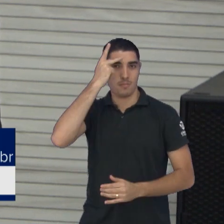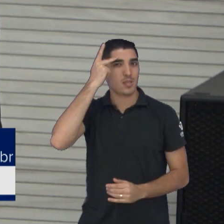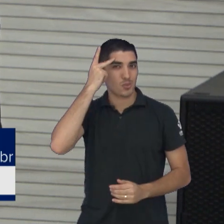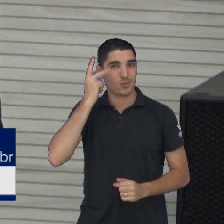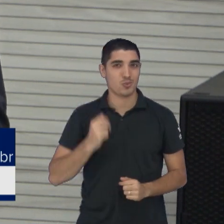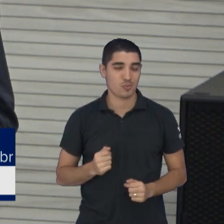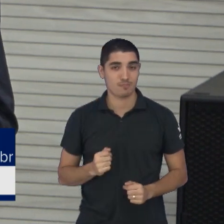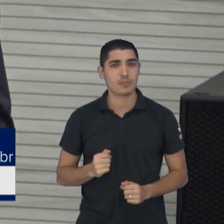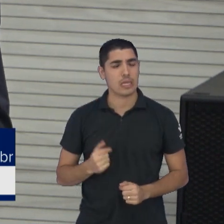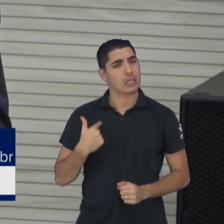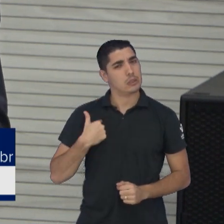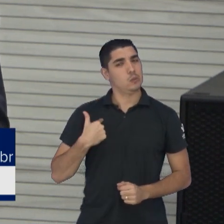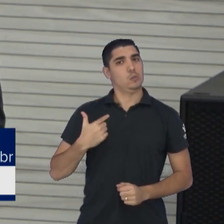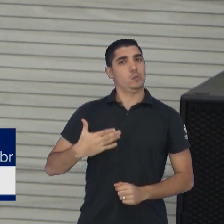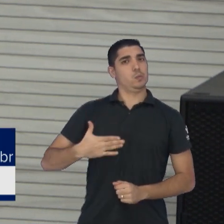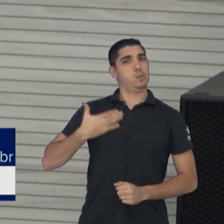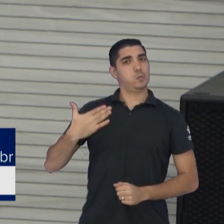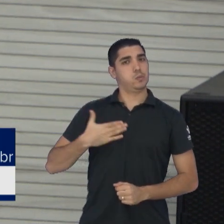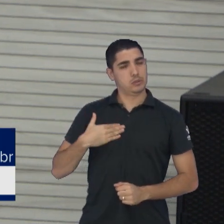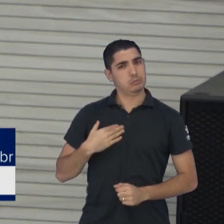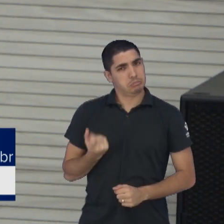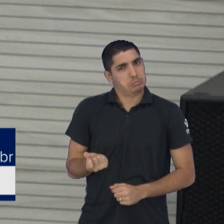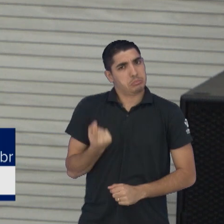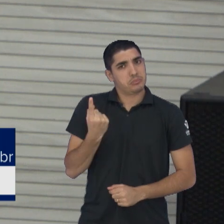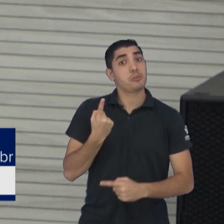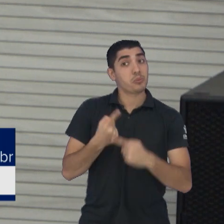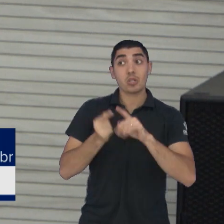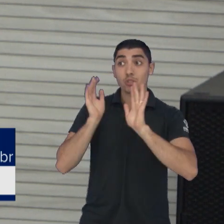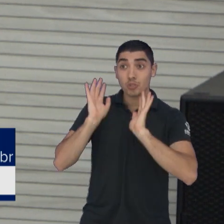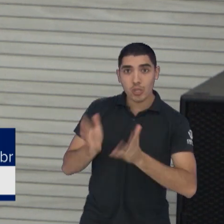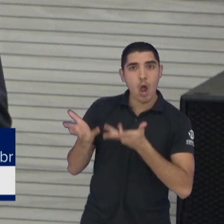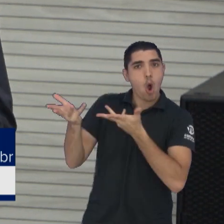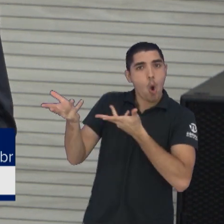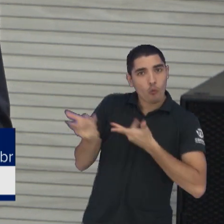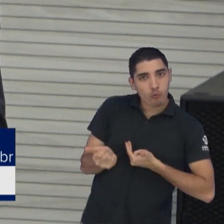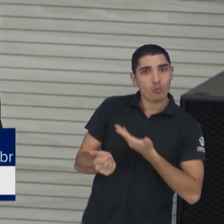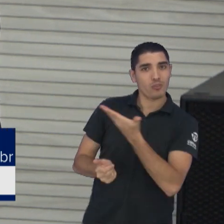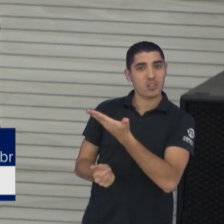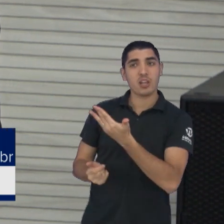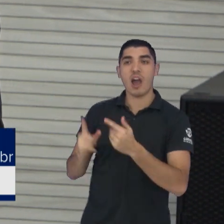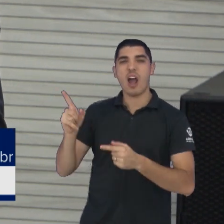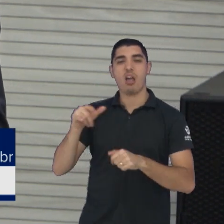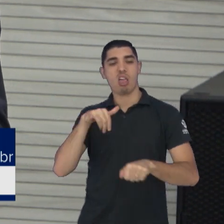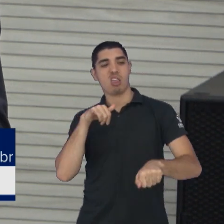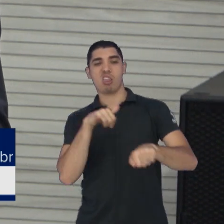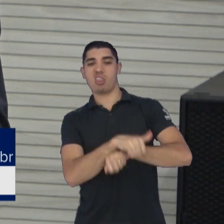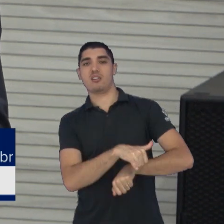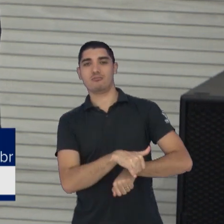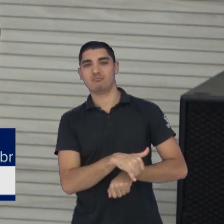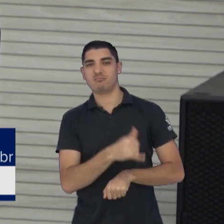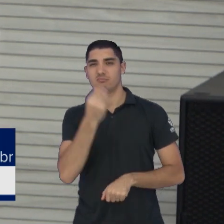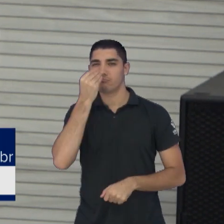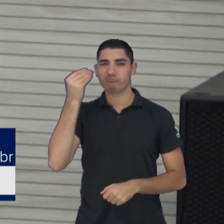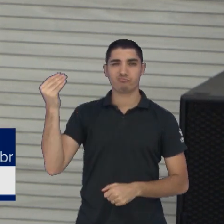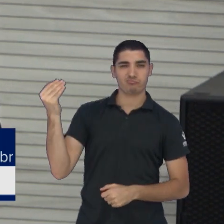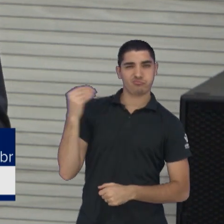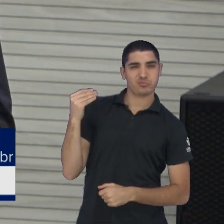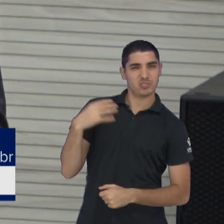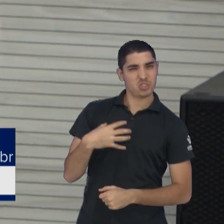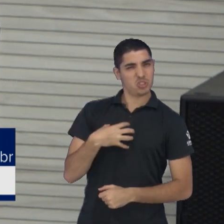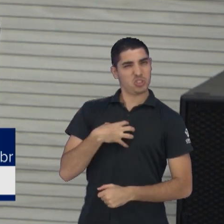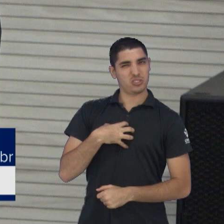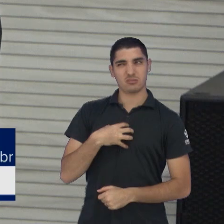fiquei assim, assustado, a gente fazer um convite, ser boicotado, né,